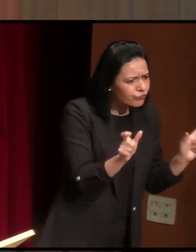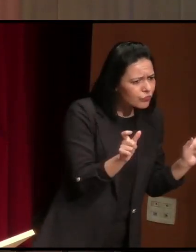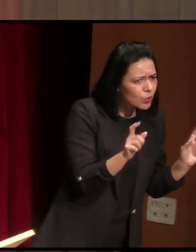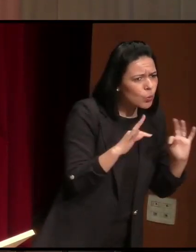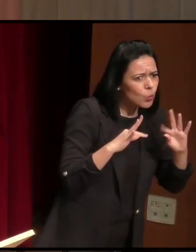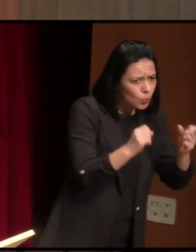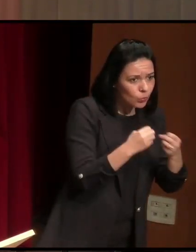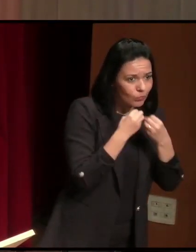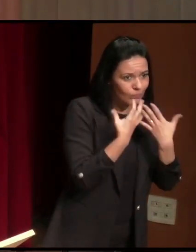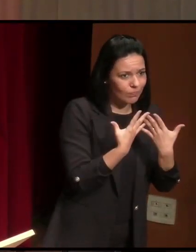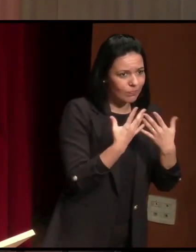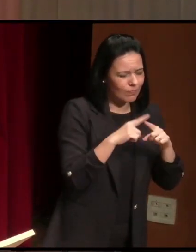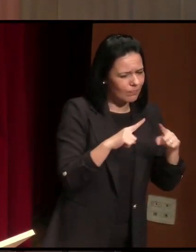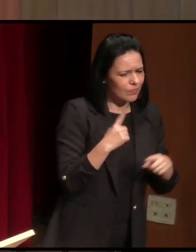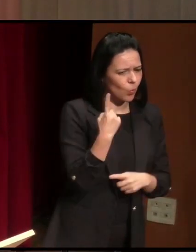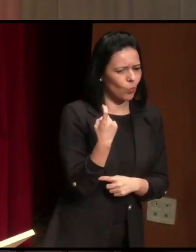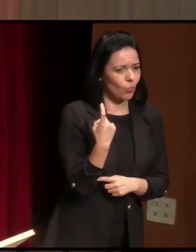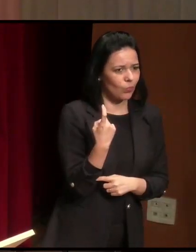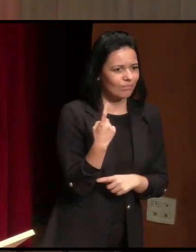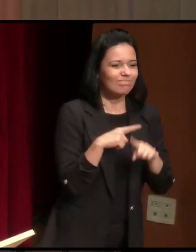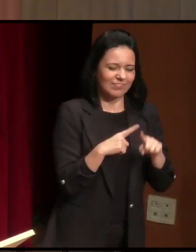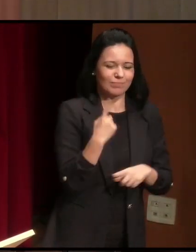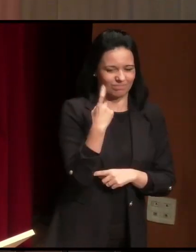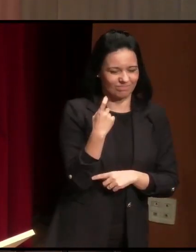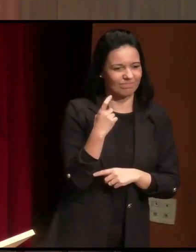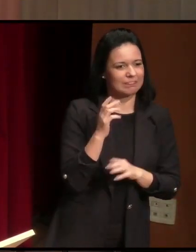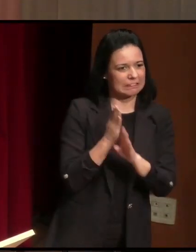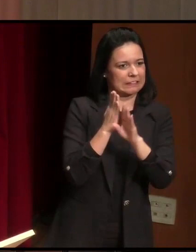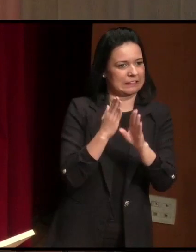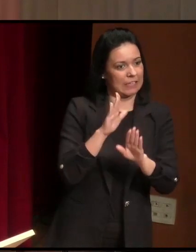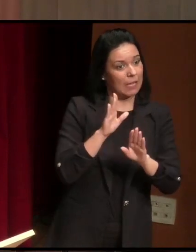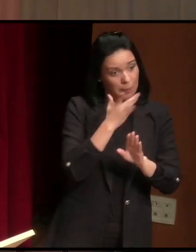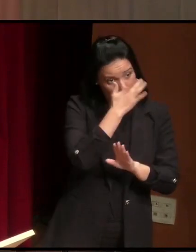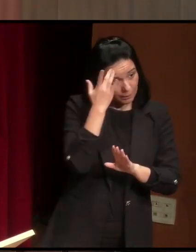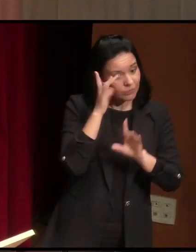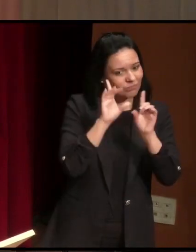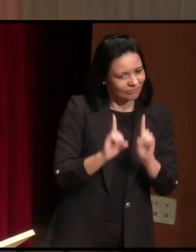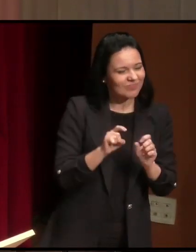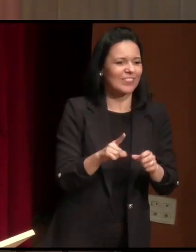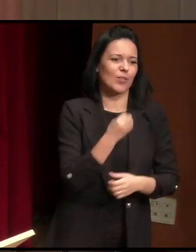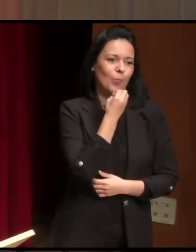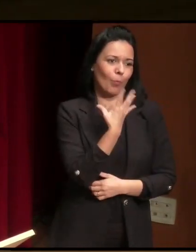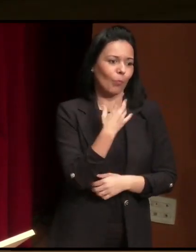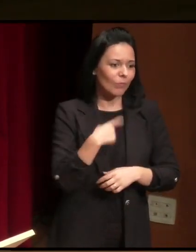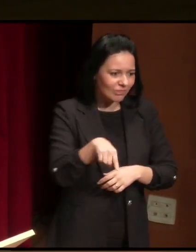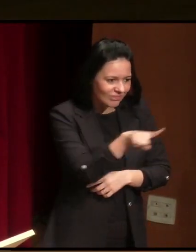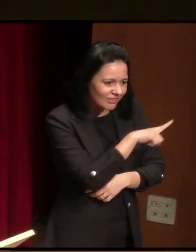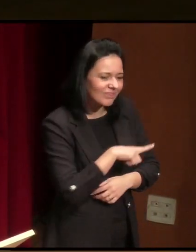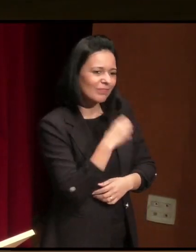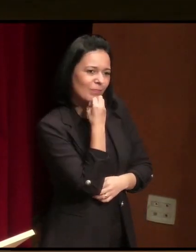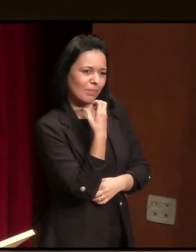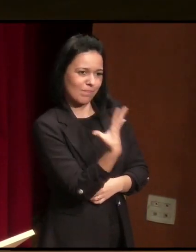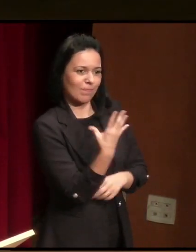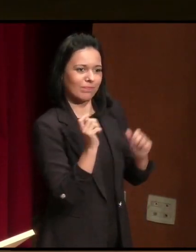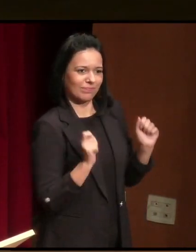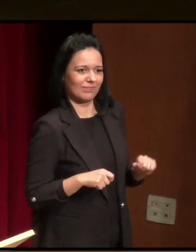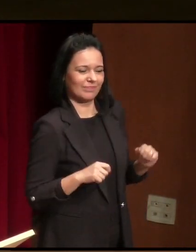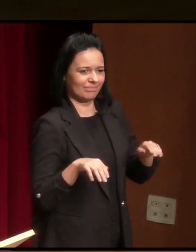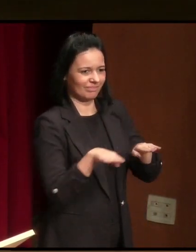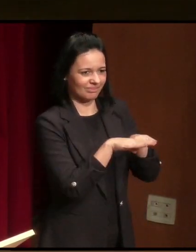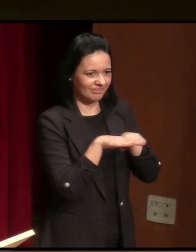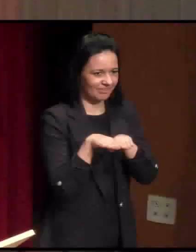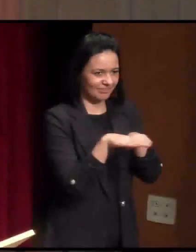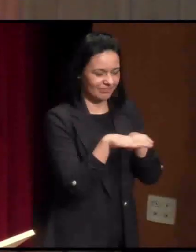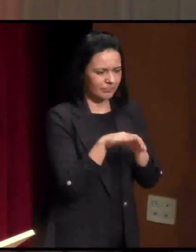para um. Mas o que é bom para um, e se tiver um deficiente na sua igreja, vai ser bom para todos. Pastor, não é isso? Por favor,